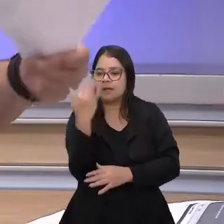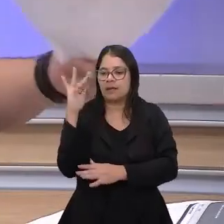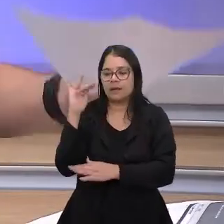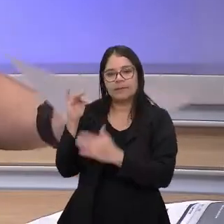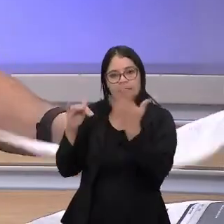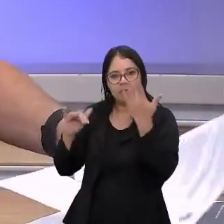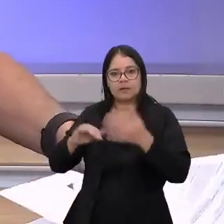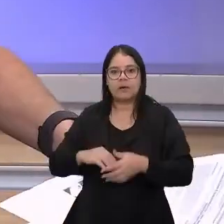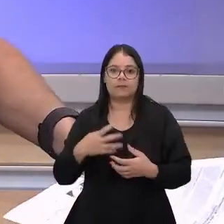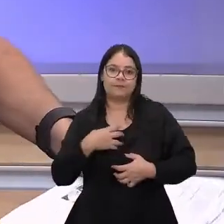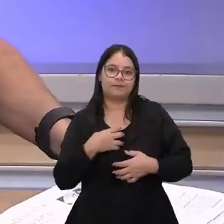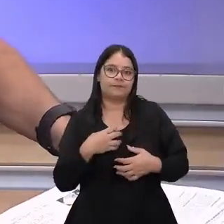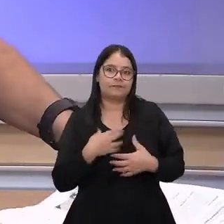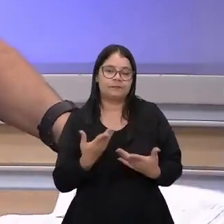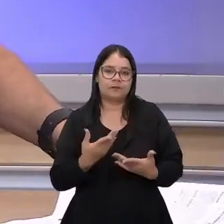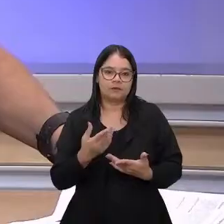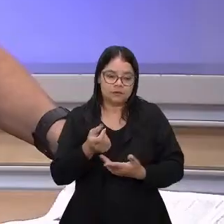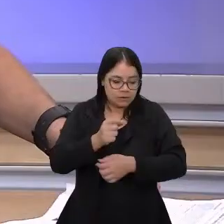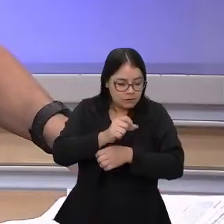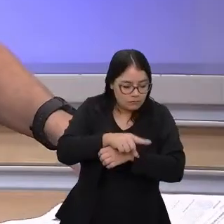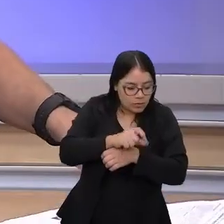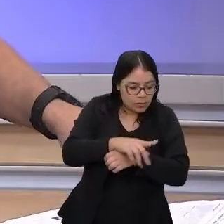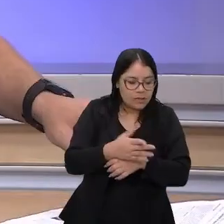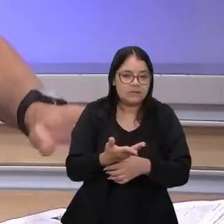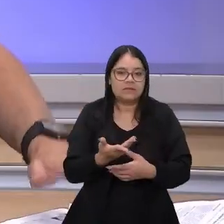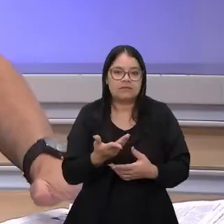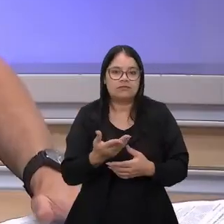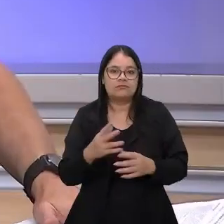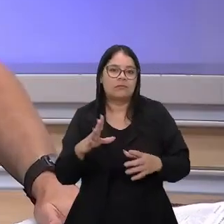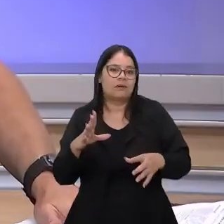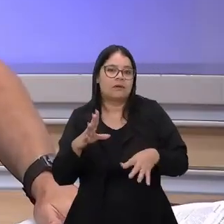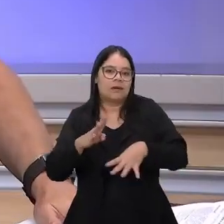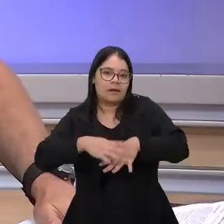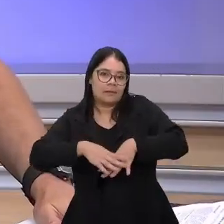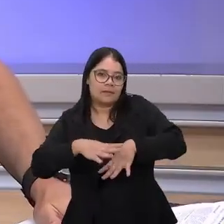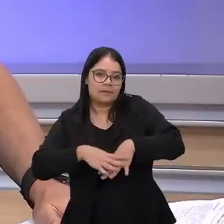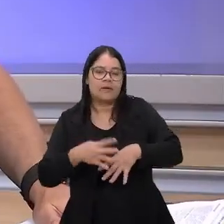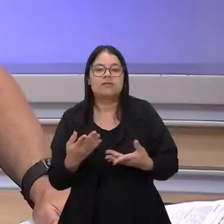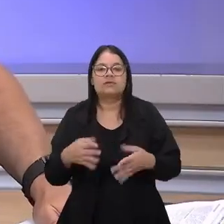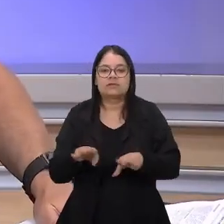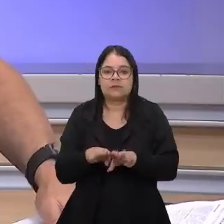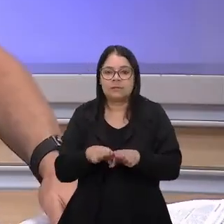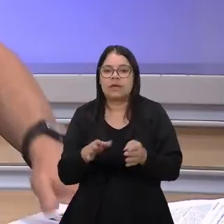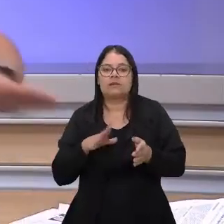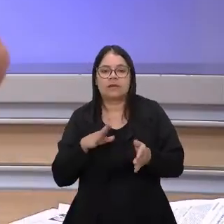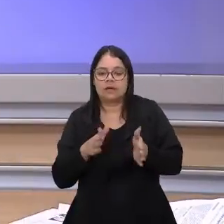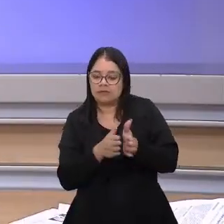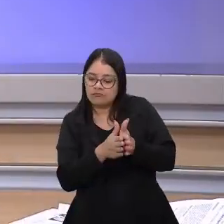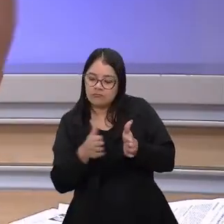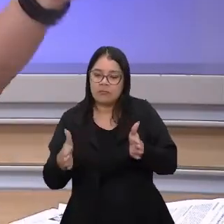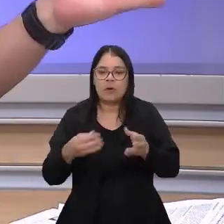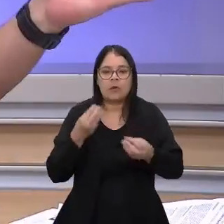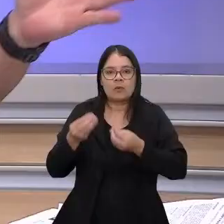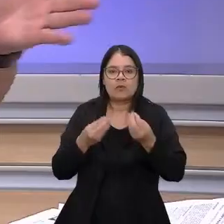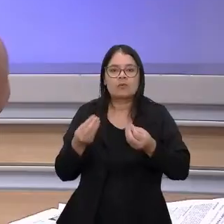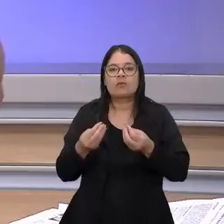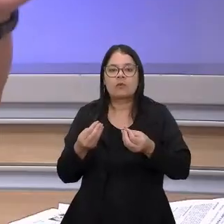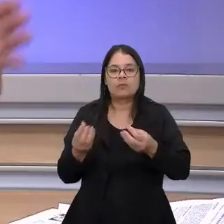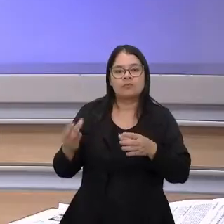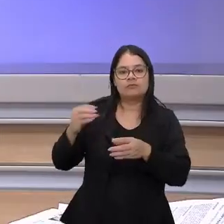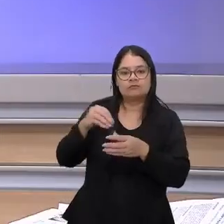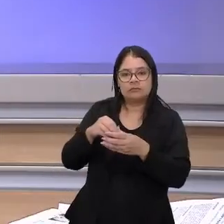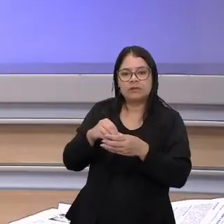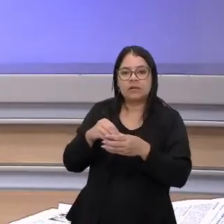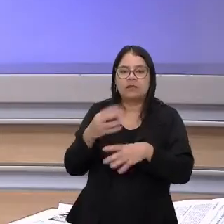né, a situação de resíduos, é que a matemática também tem um espaço aqui para atuar, assim como diversos outros